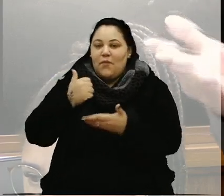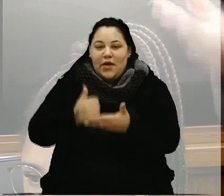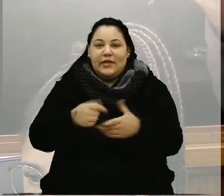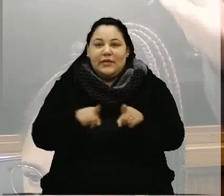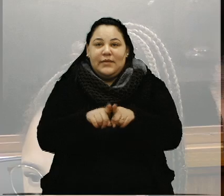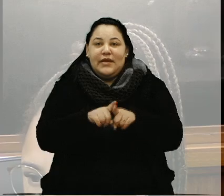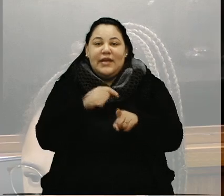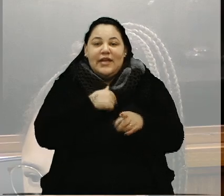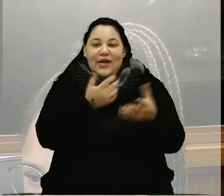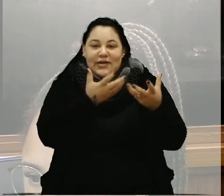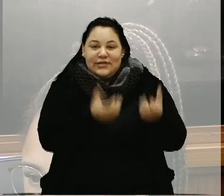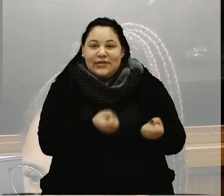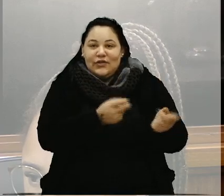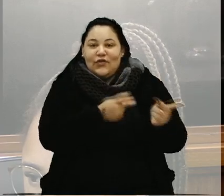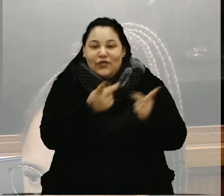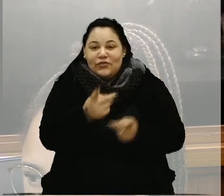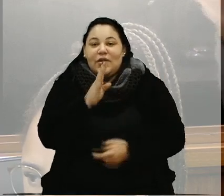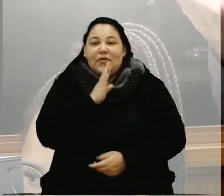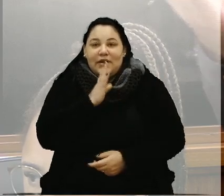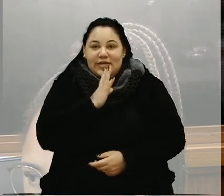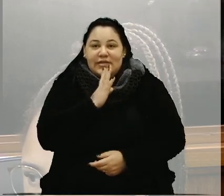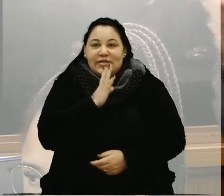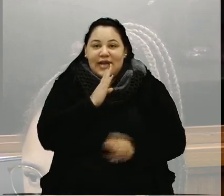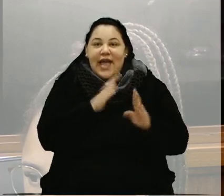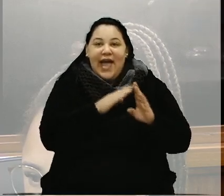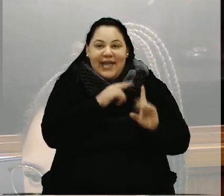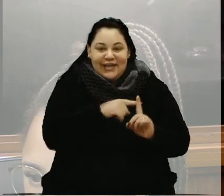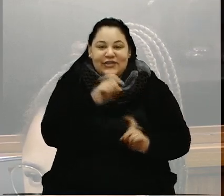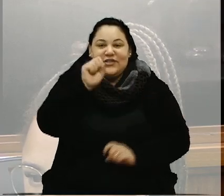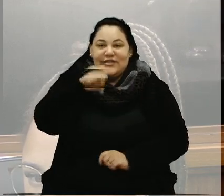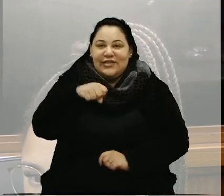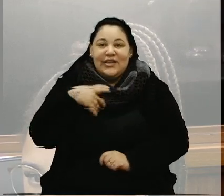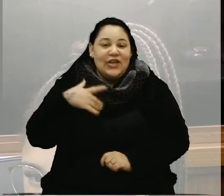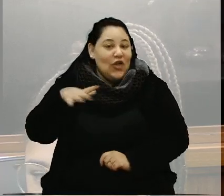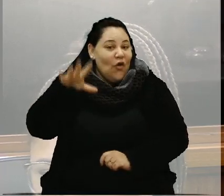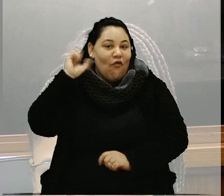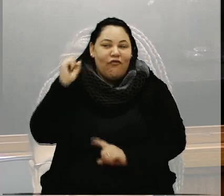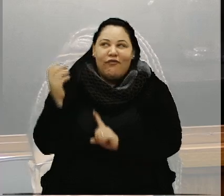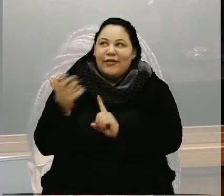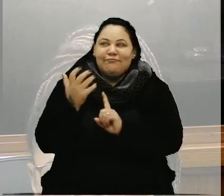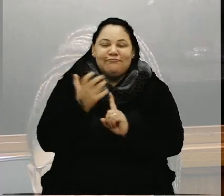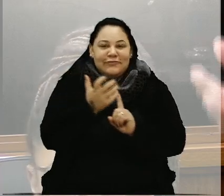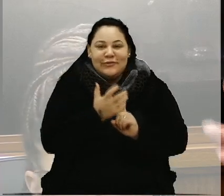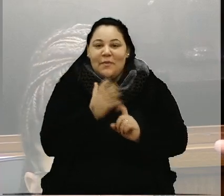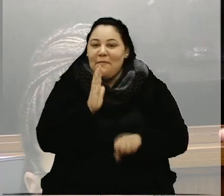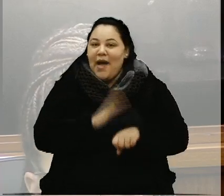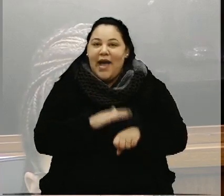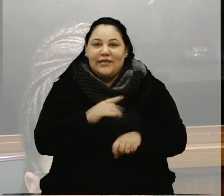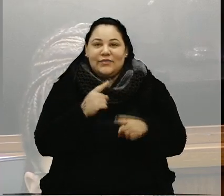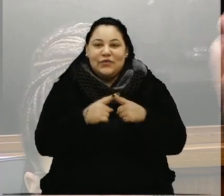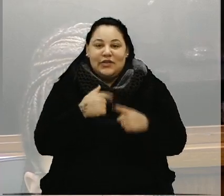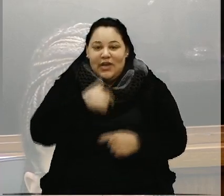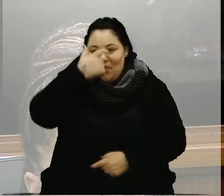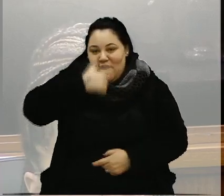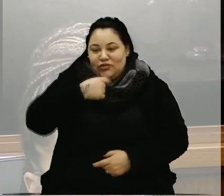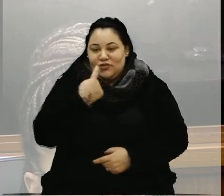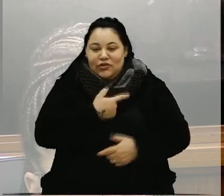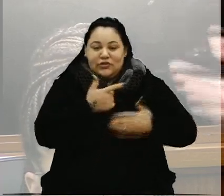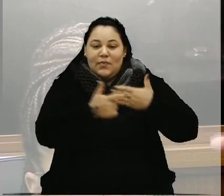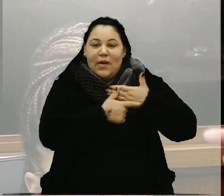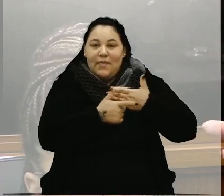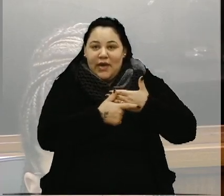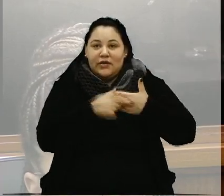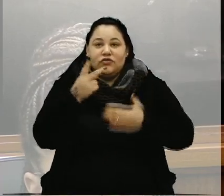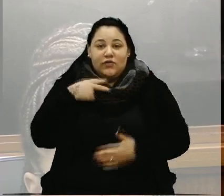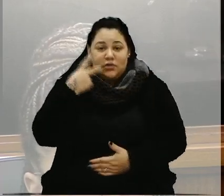aceitar o convite para conhecer a igreja, e ouvindo, né, me inspirou ainda mais, porque eu acho que também nós, como vereadores, a gente tem essa relação